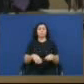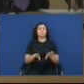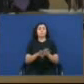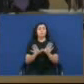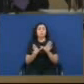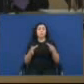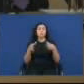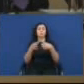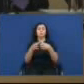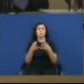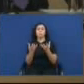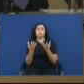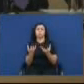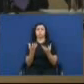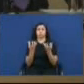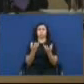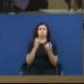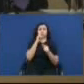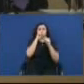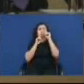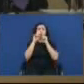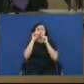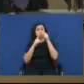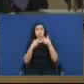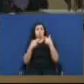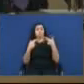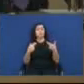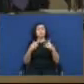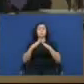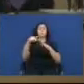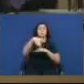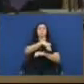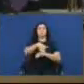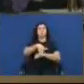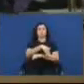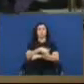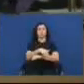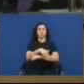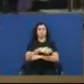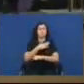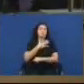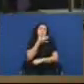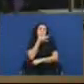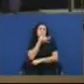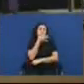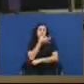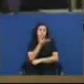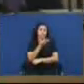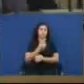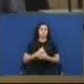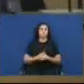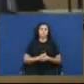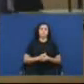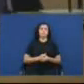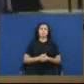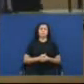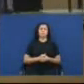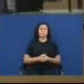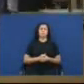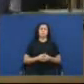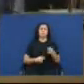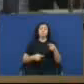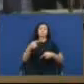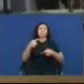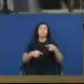de aglomeração de populares que se dizem moradores de rua. Essa é a minha posição, senhor presidente. Agora, para